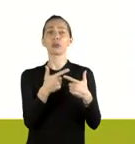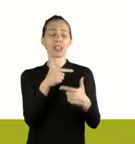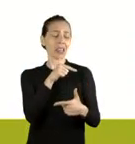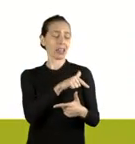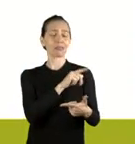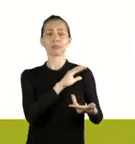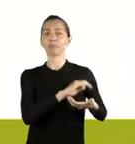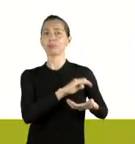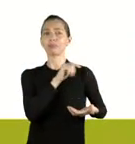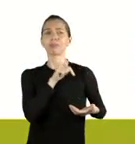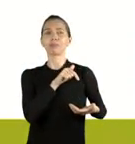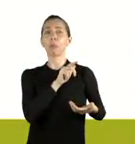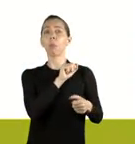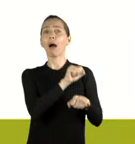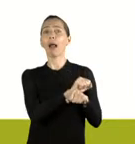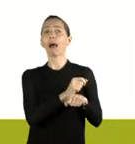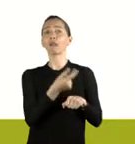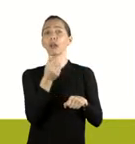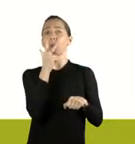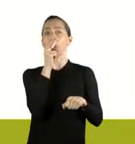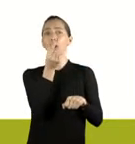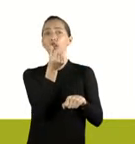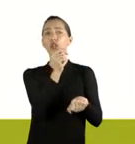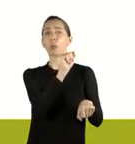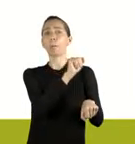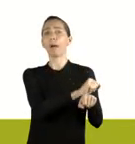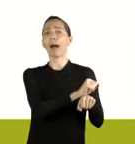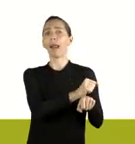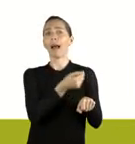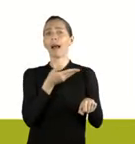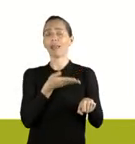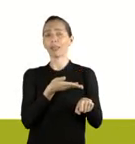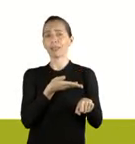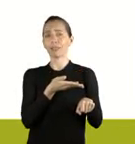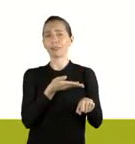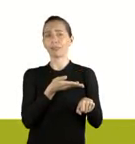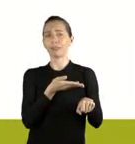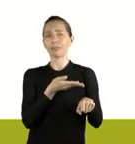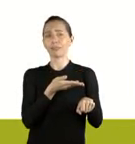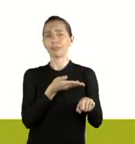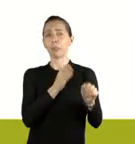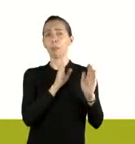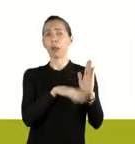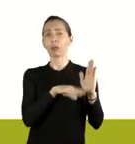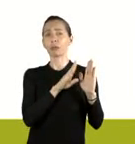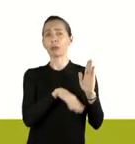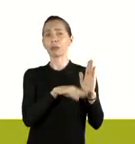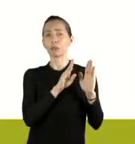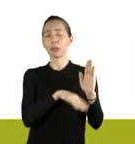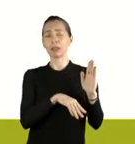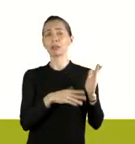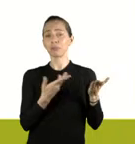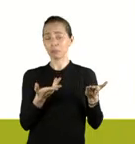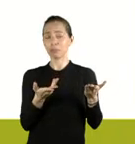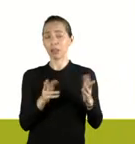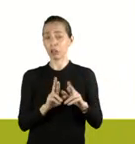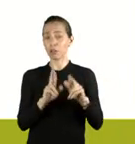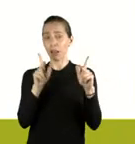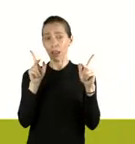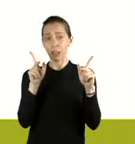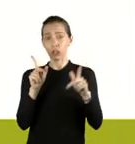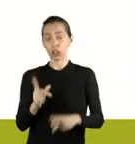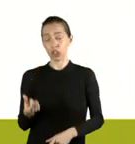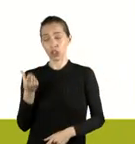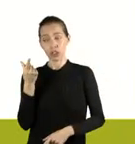mais rápido. Né? Então, é uma diferença significativa no dinheiro. Tá? Então, lembrando que